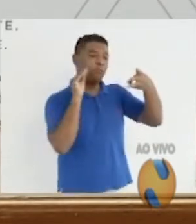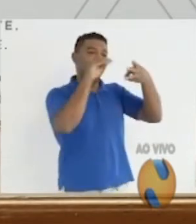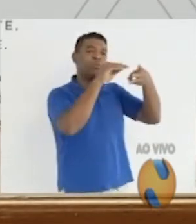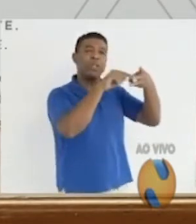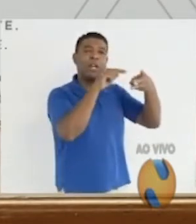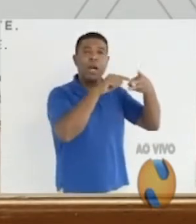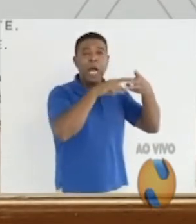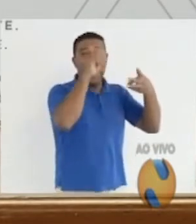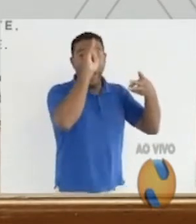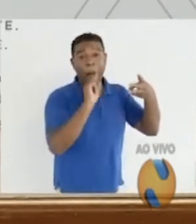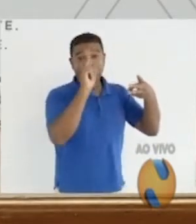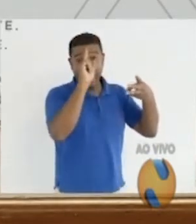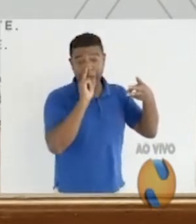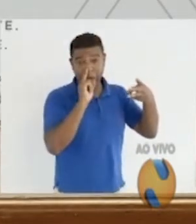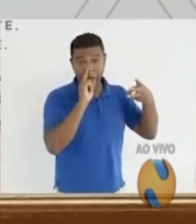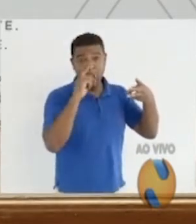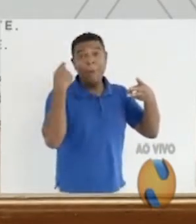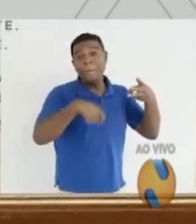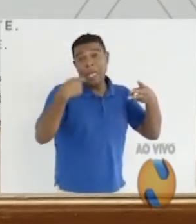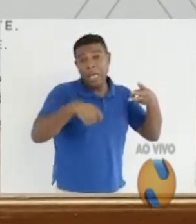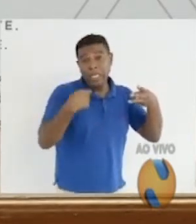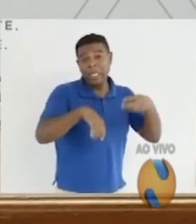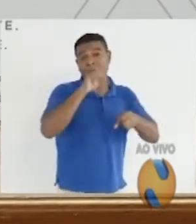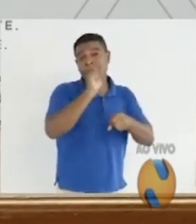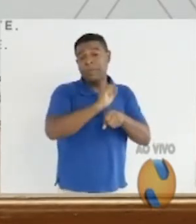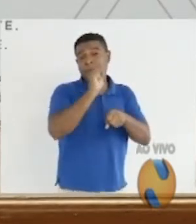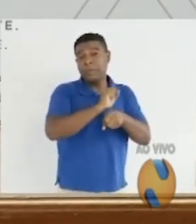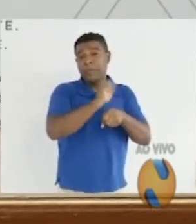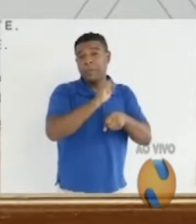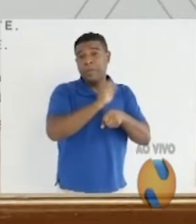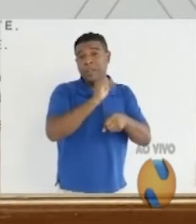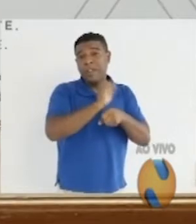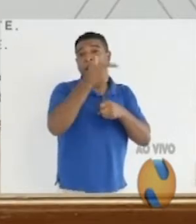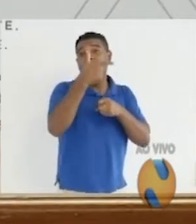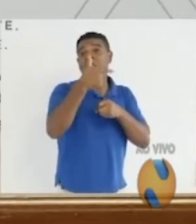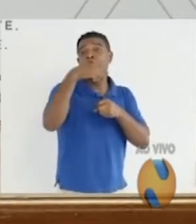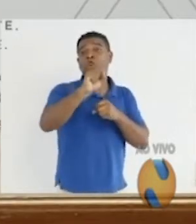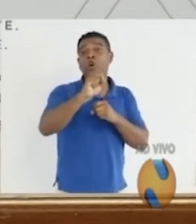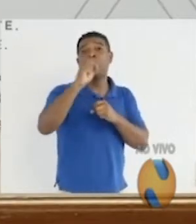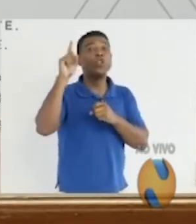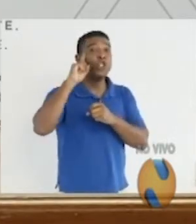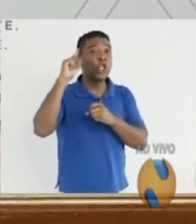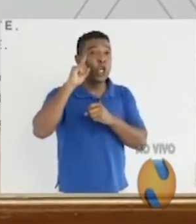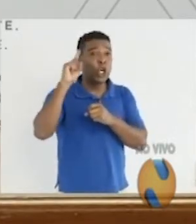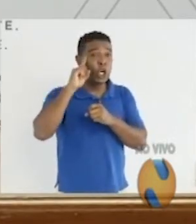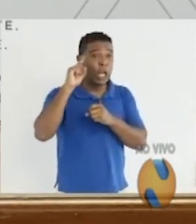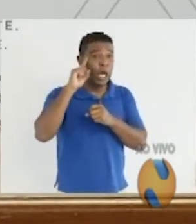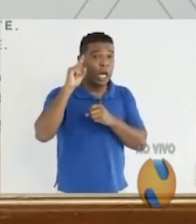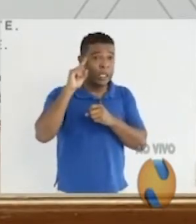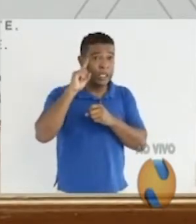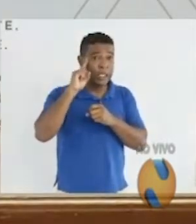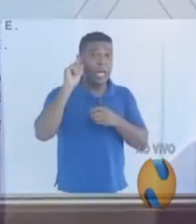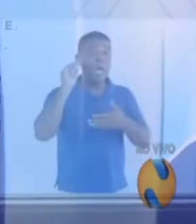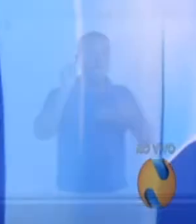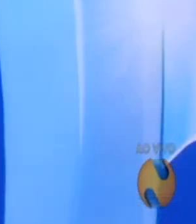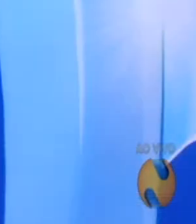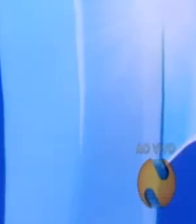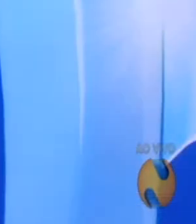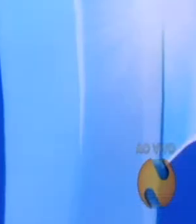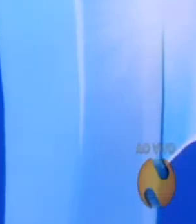28 dias, na atual versão, é que haverá eventualmente evolução, então, para a onda